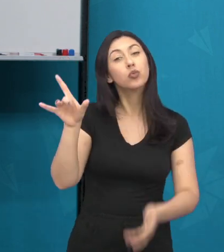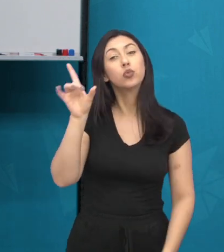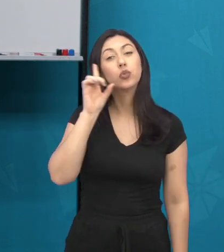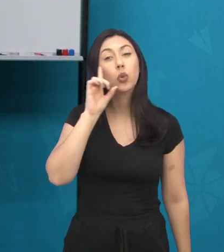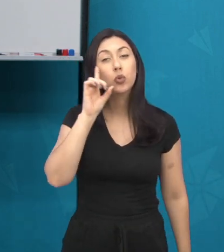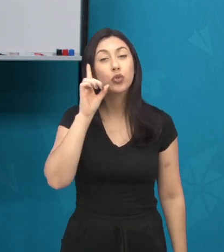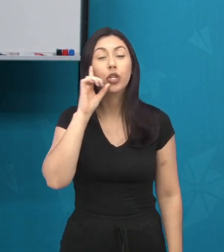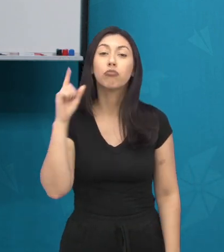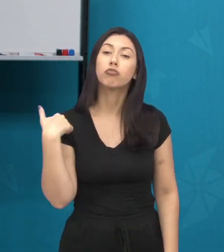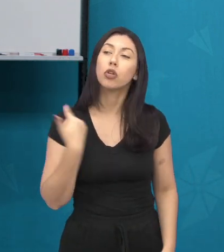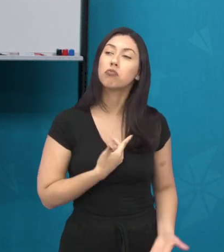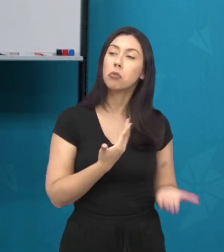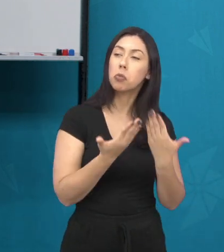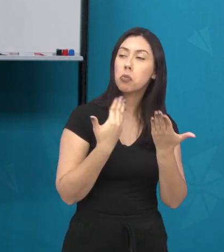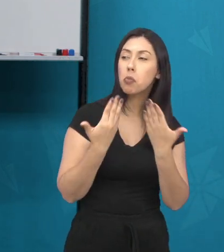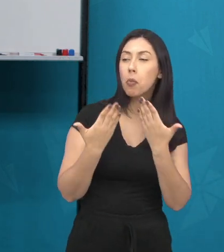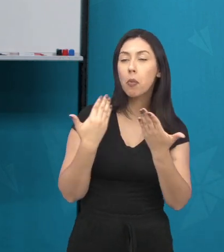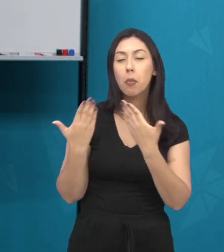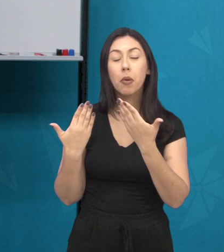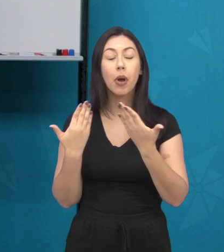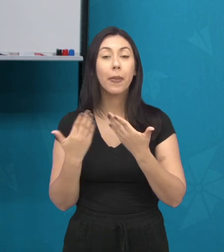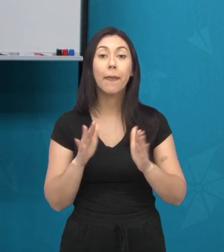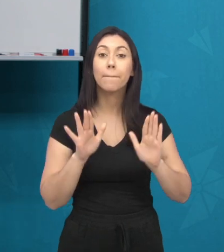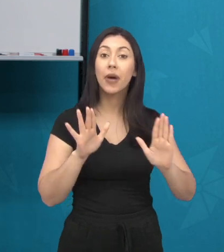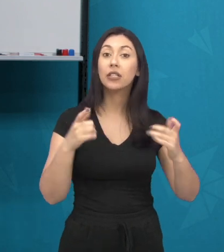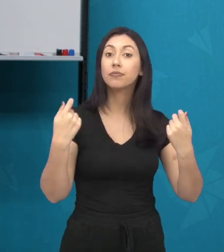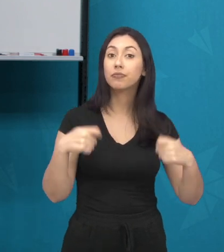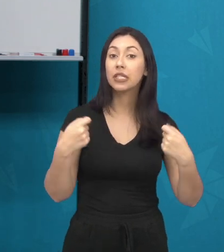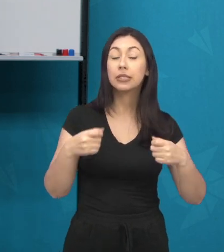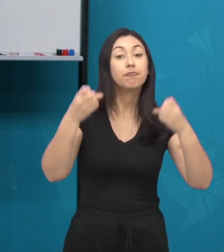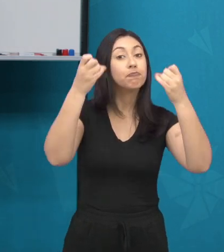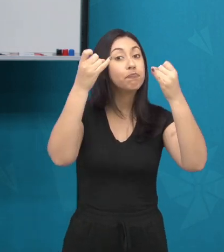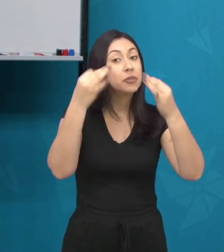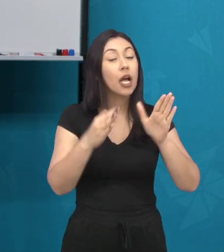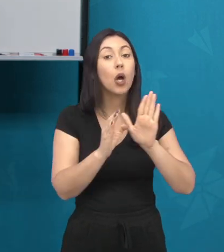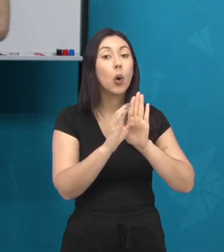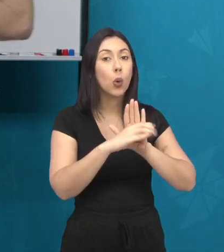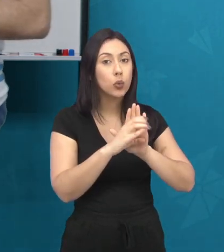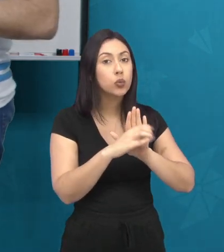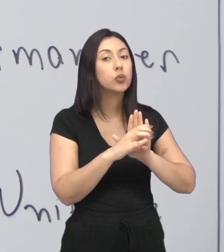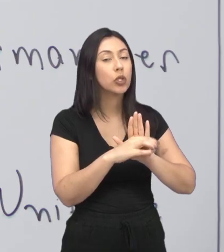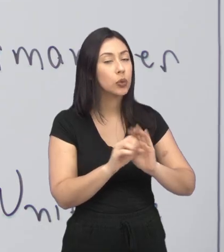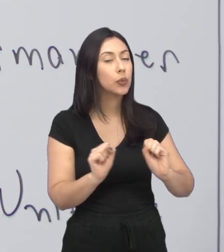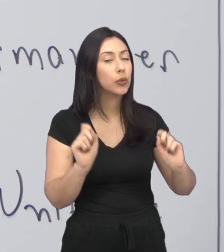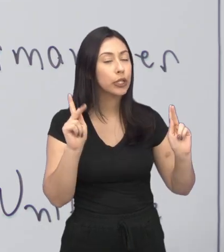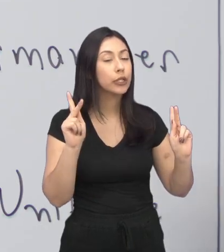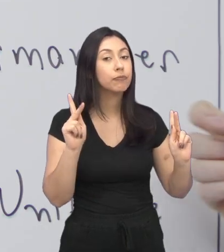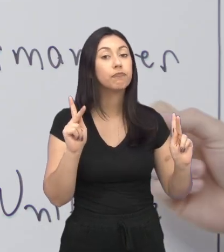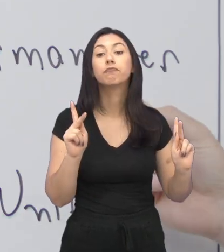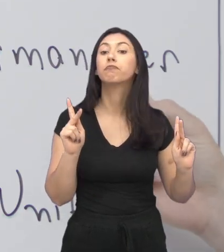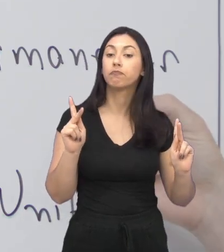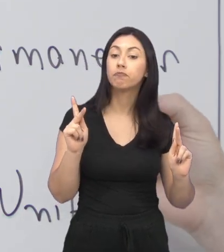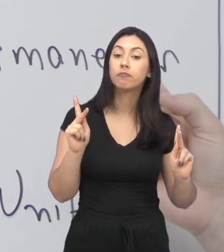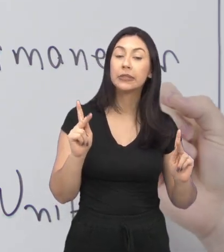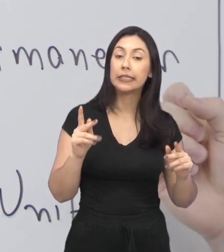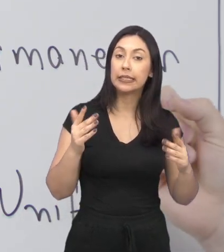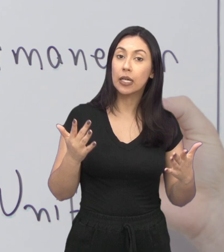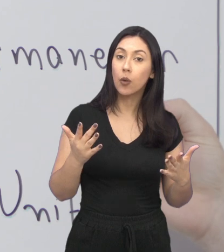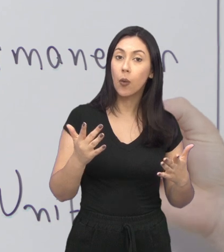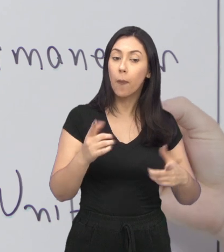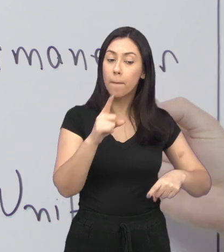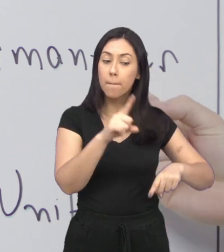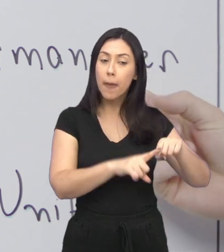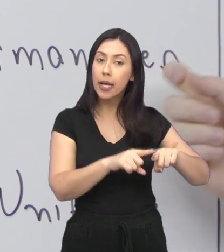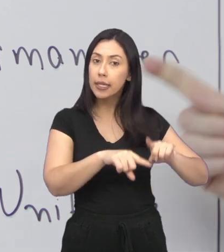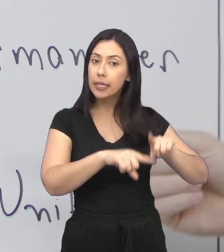dia a gente fala e conversa sobre lei da inércia Mas é bom a gente esclarecer os conceitos tá bom a parte literal um corpo Tende a